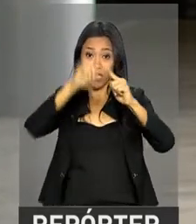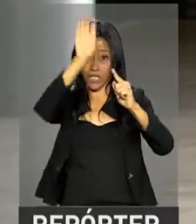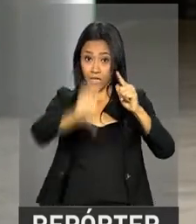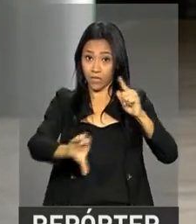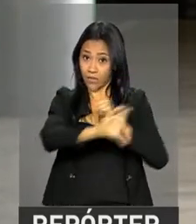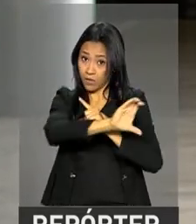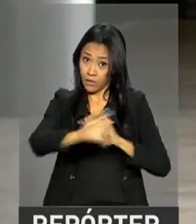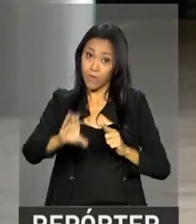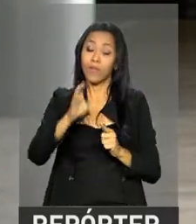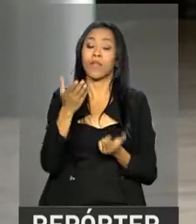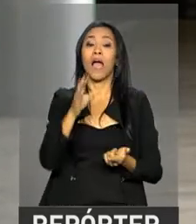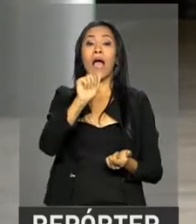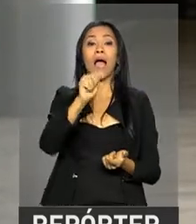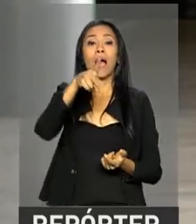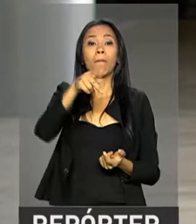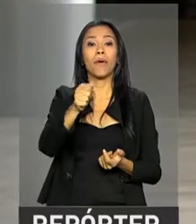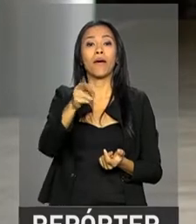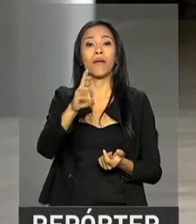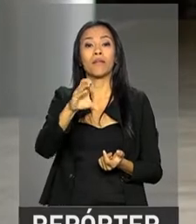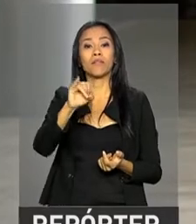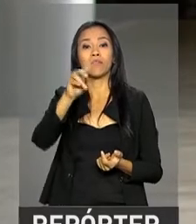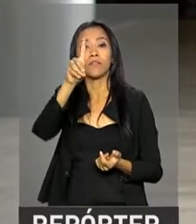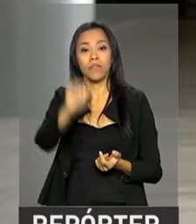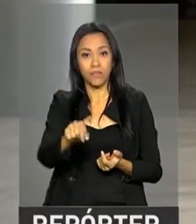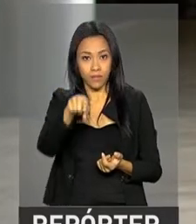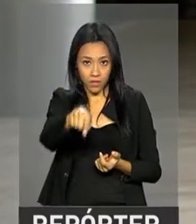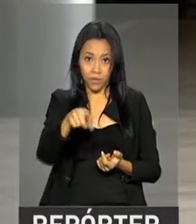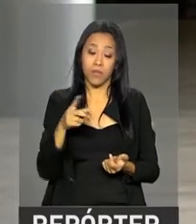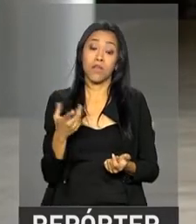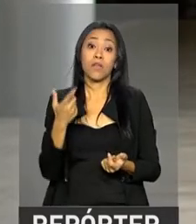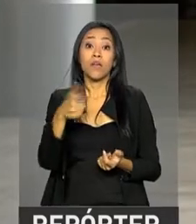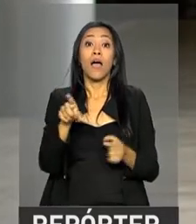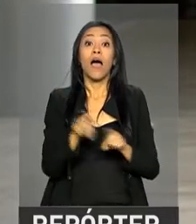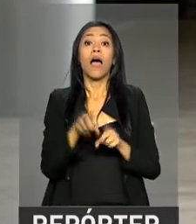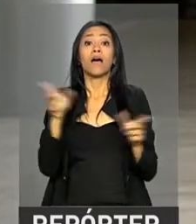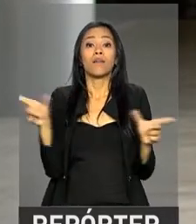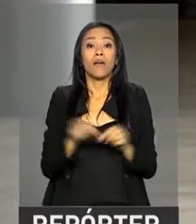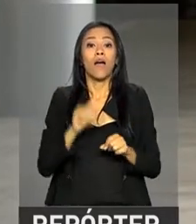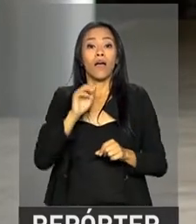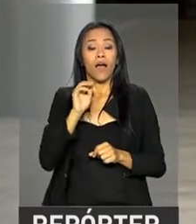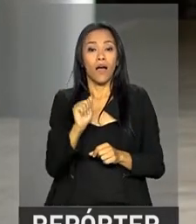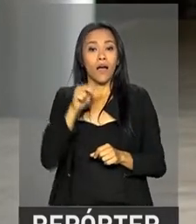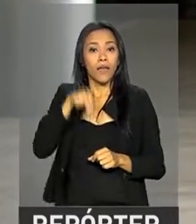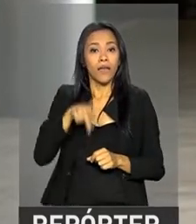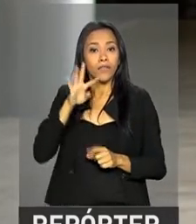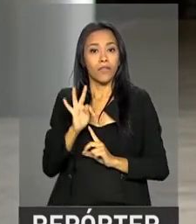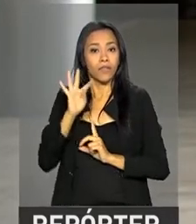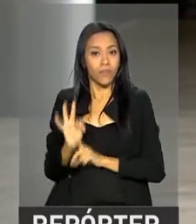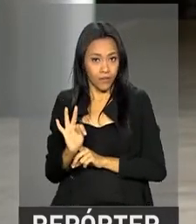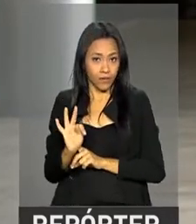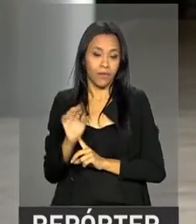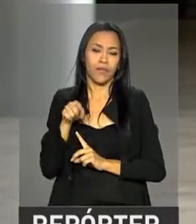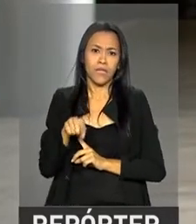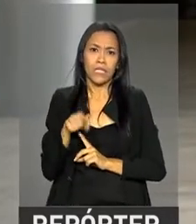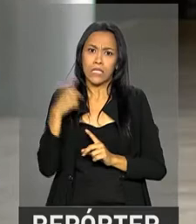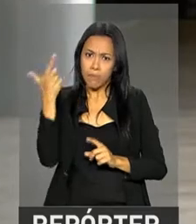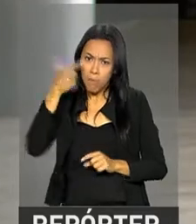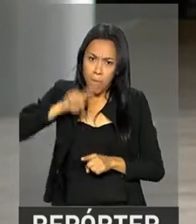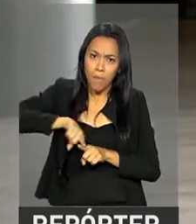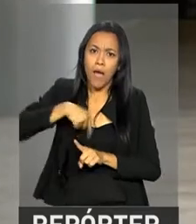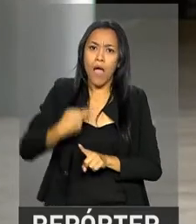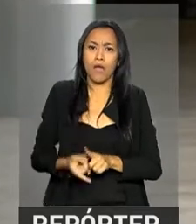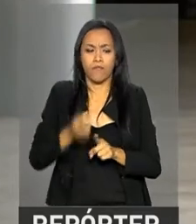paulo a agência nacional de transportes terrestres a ntt reforçou seu efetivo de fiscais